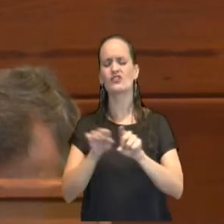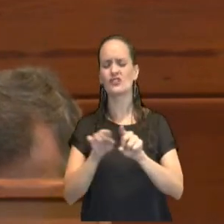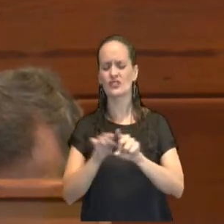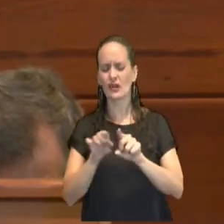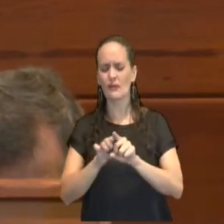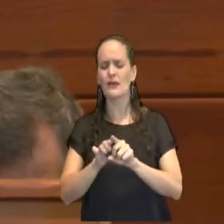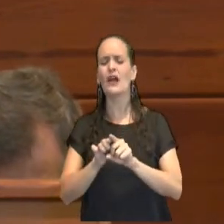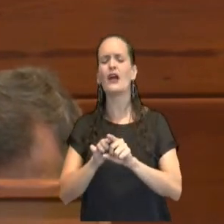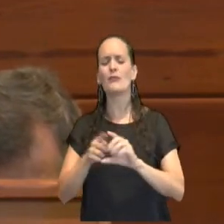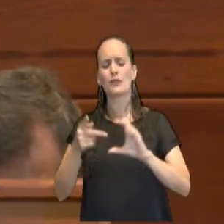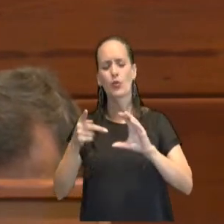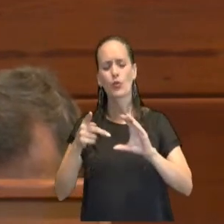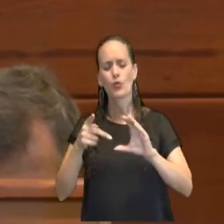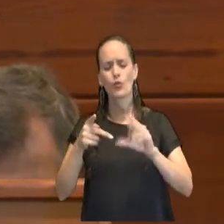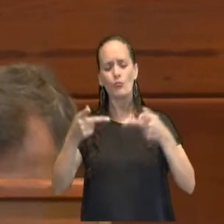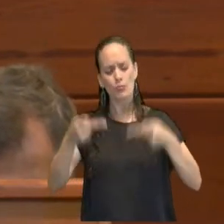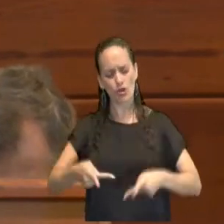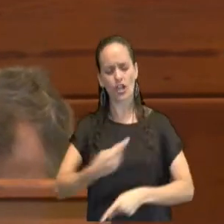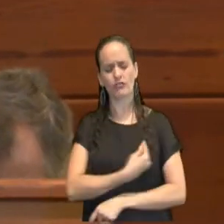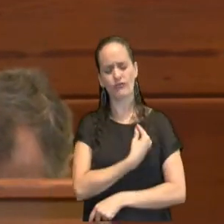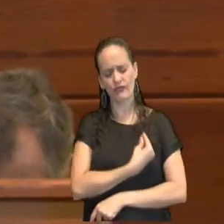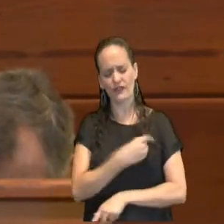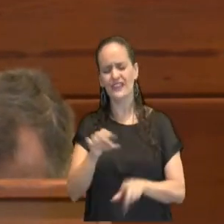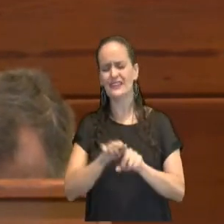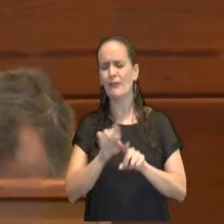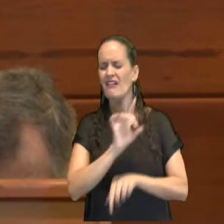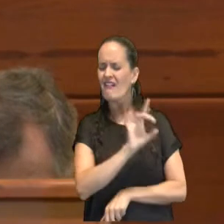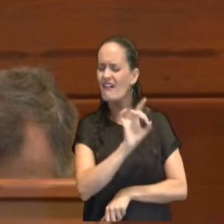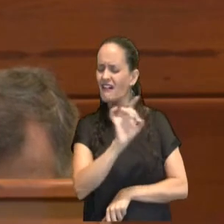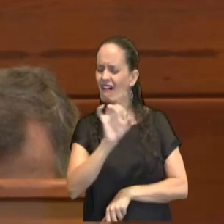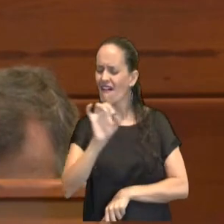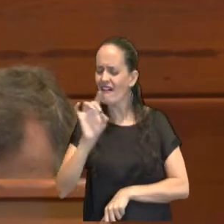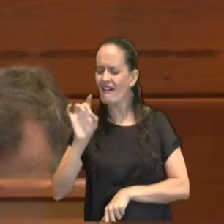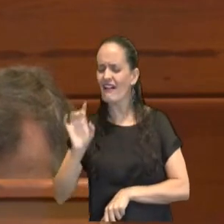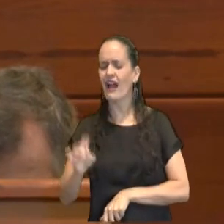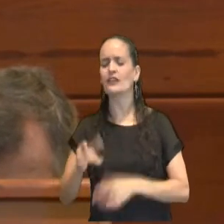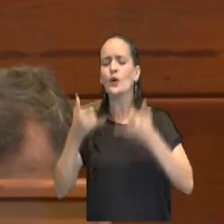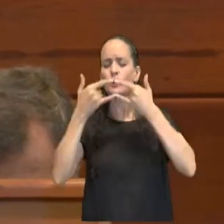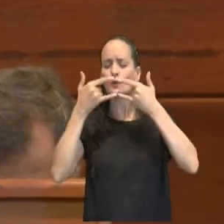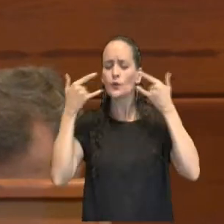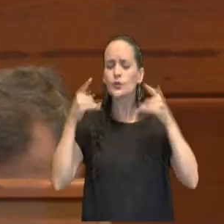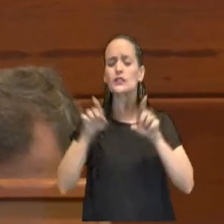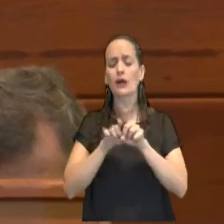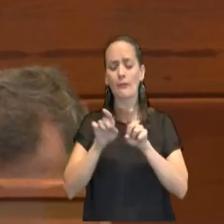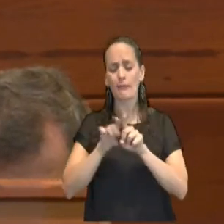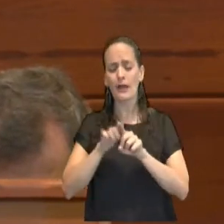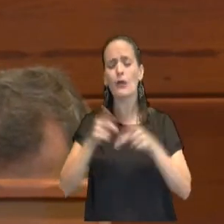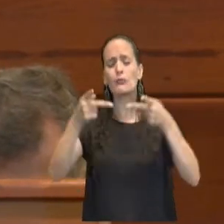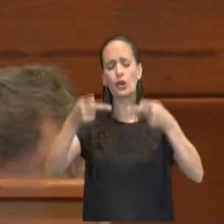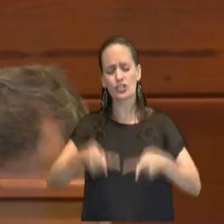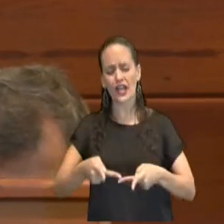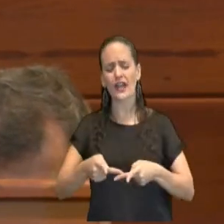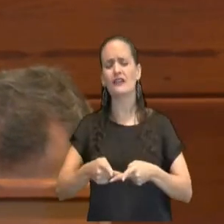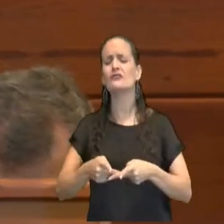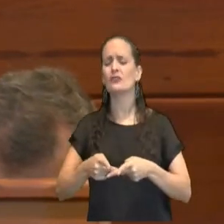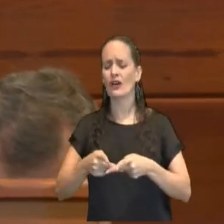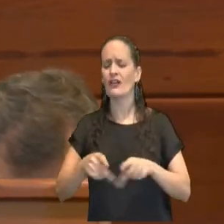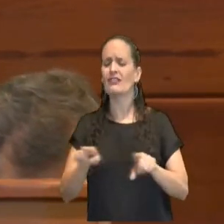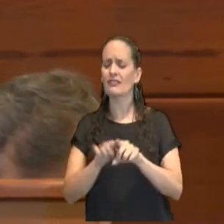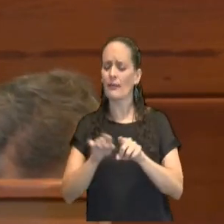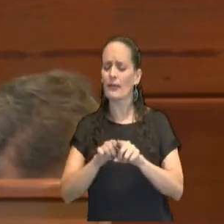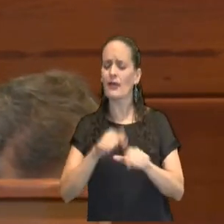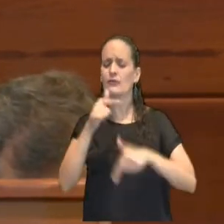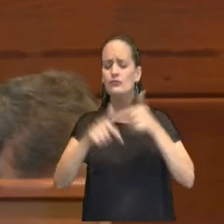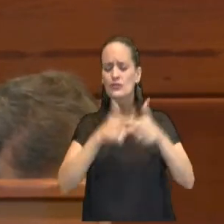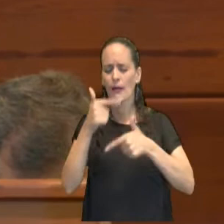Projeto Viver, queremos orar por esses projetos, Senhor, da confecção das máscaras, queremos orar pela ação social da Tua igreja,